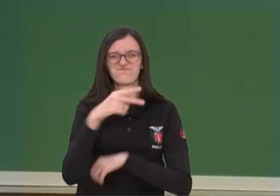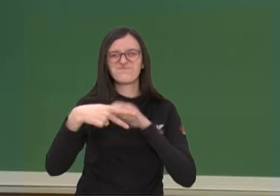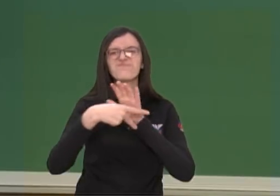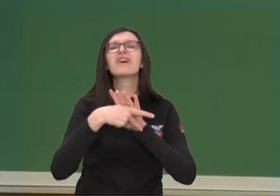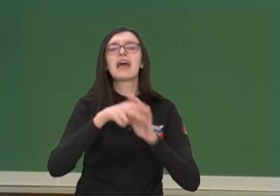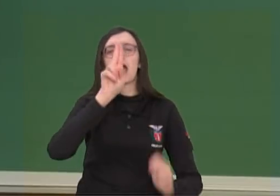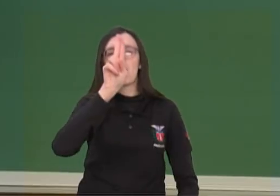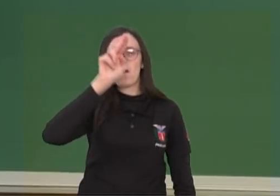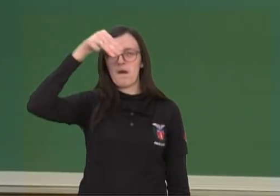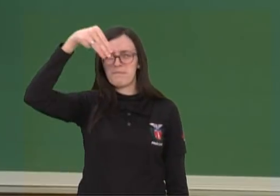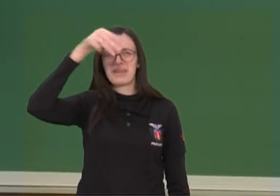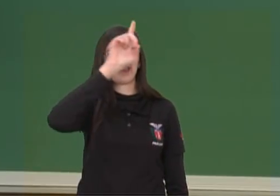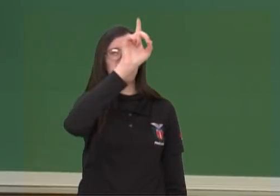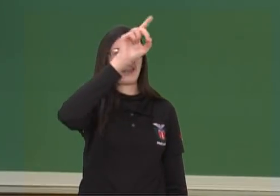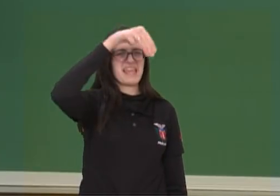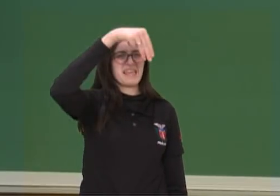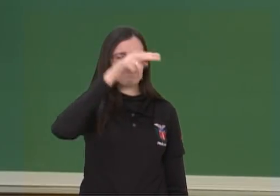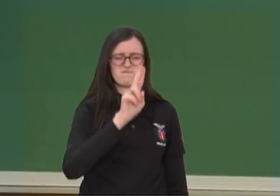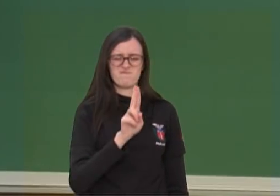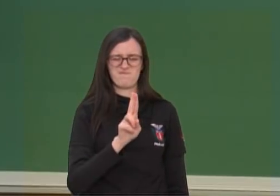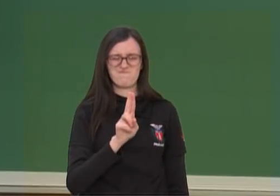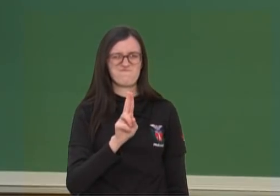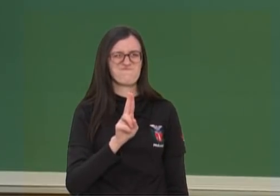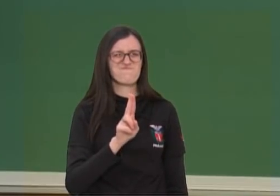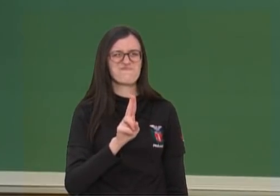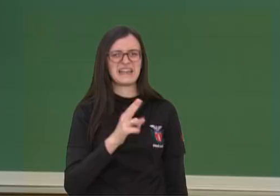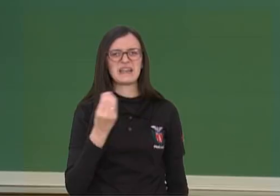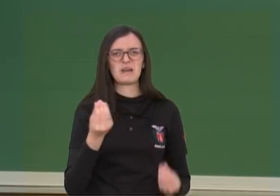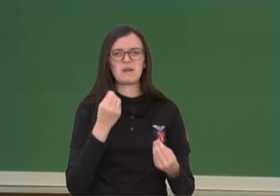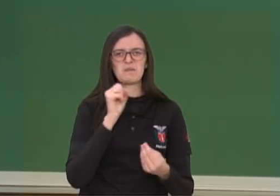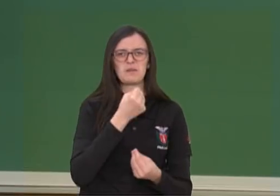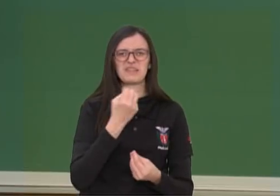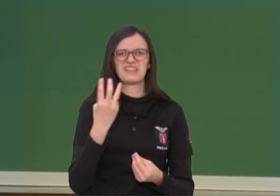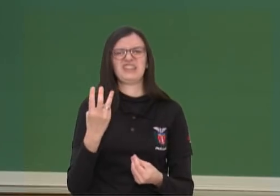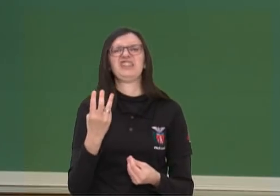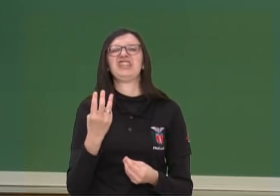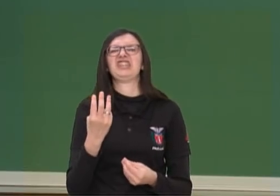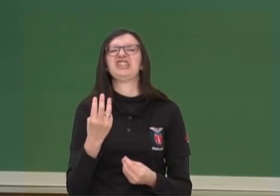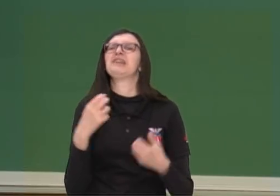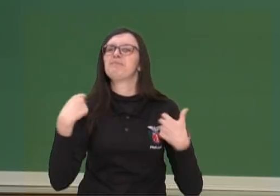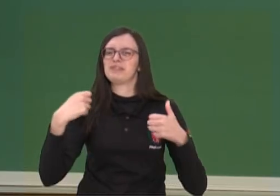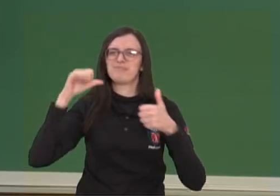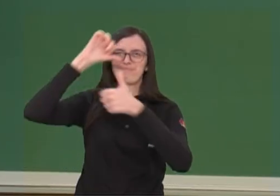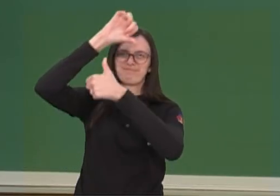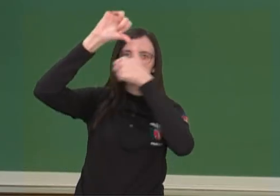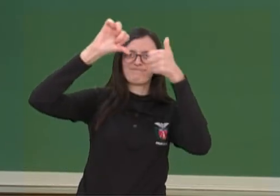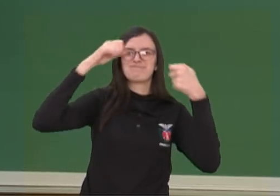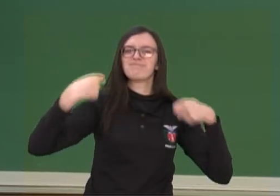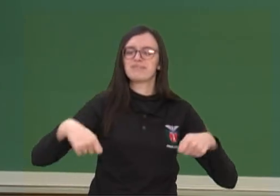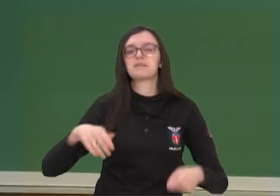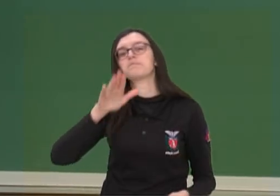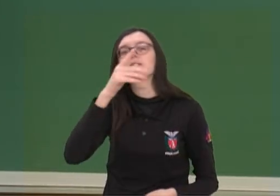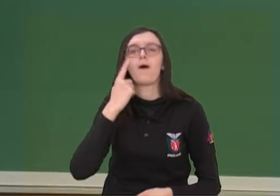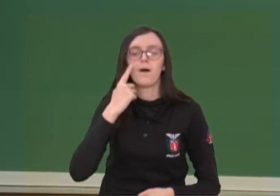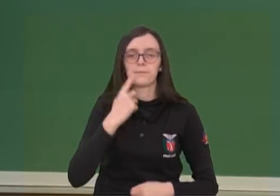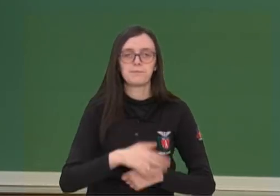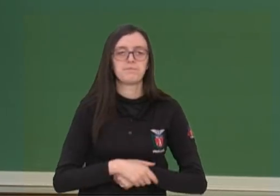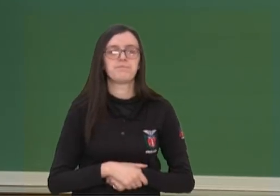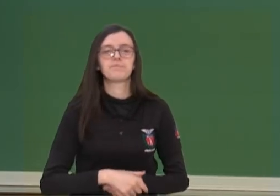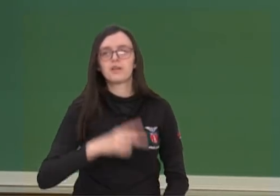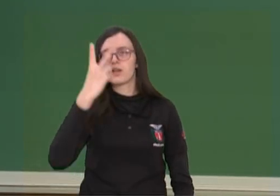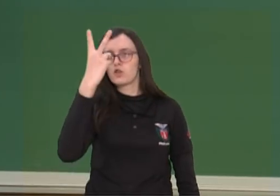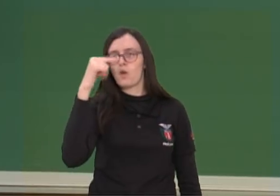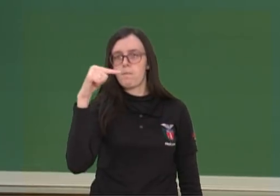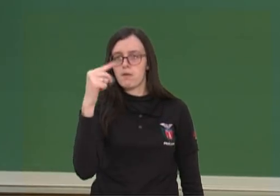dezena de milhar. E aqui eu não vou ter que tirar o 8 e o 3, então eu vou ter que pensar nas transformações. Vamos lá. 2